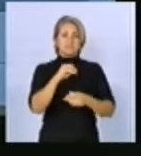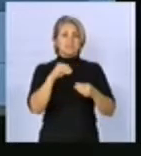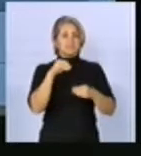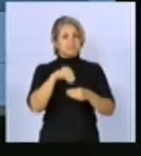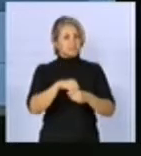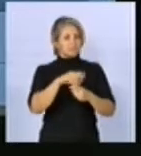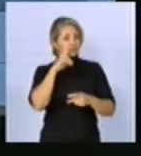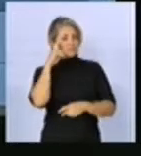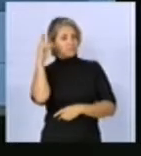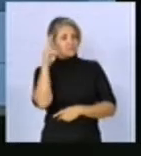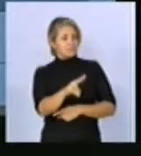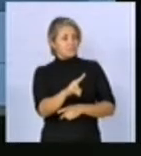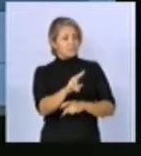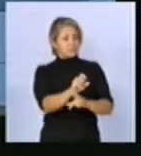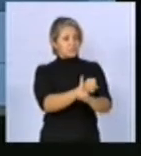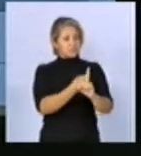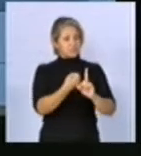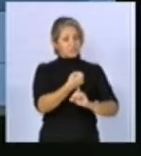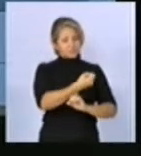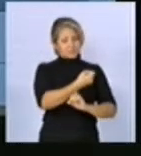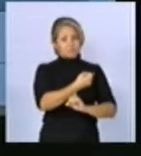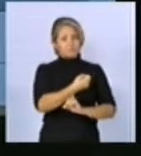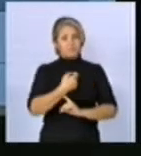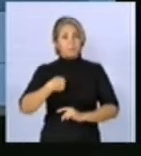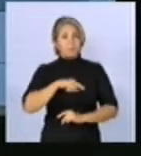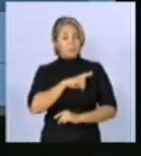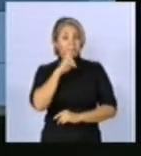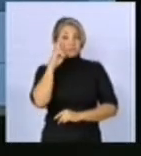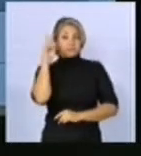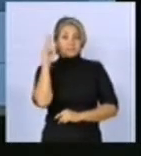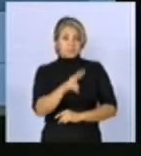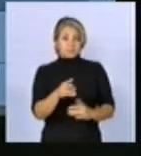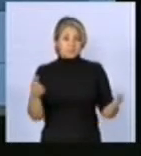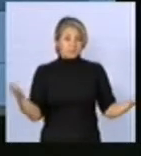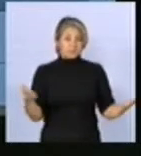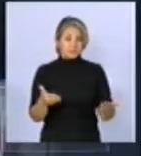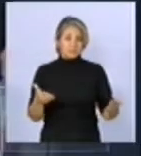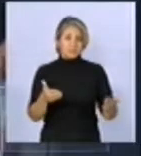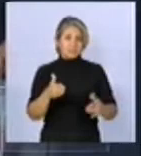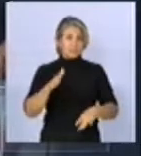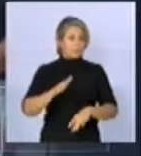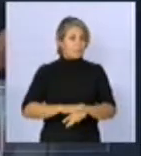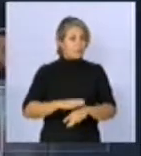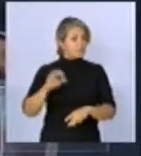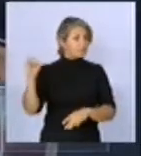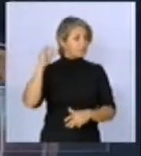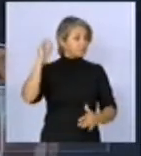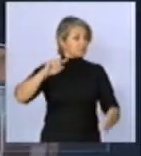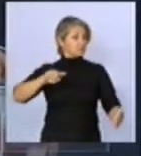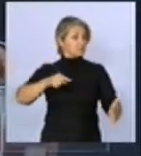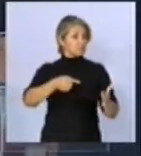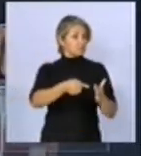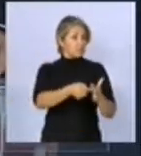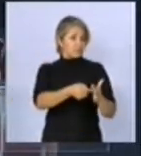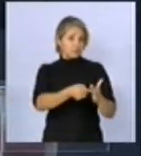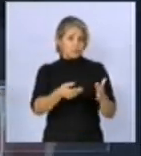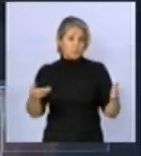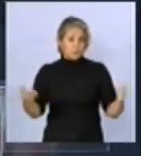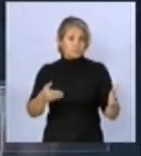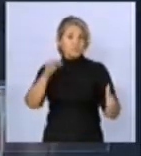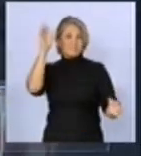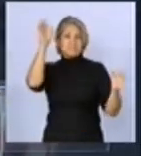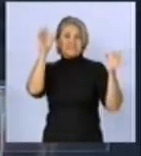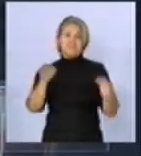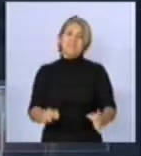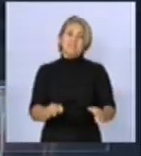ter expectativa da sociedade nós vemos que esse Marco legal que com